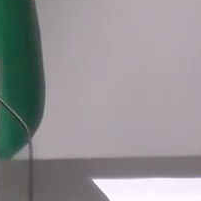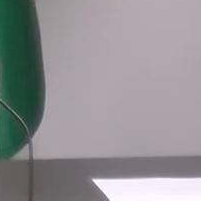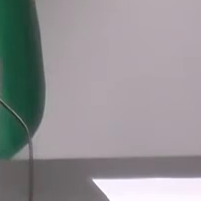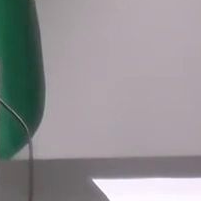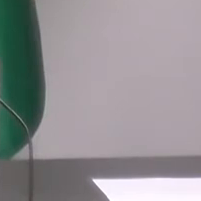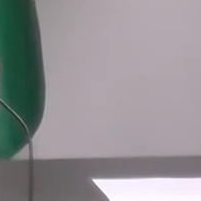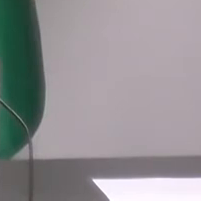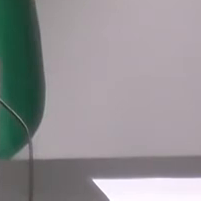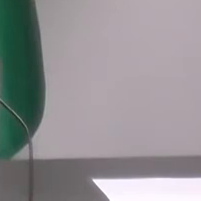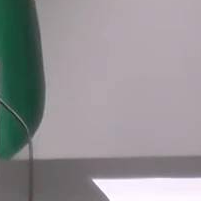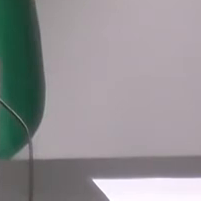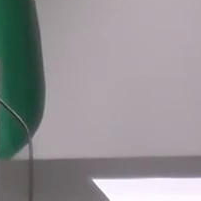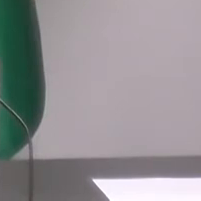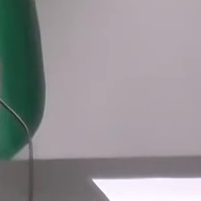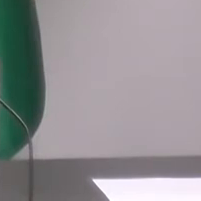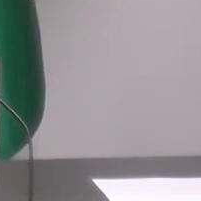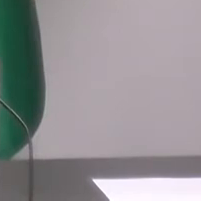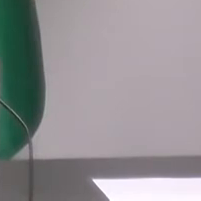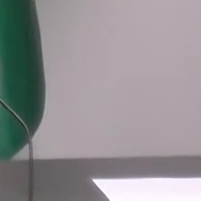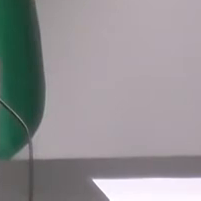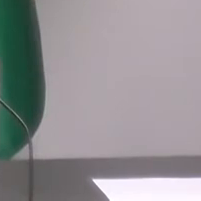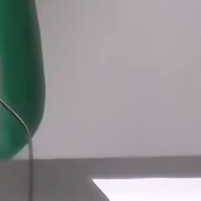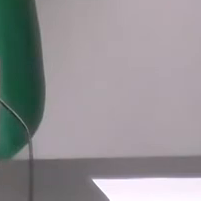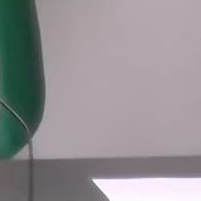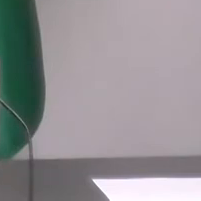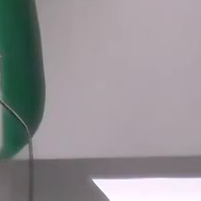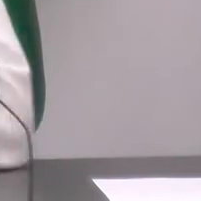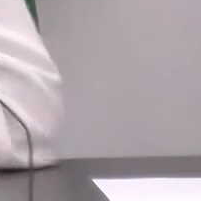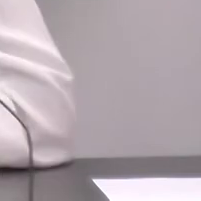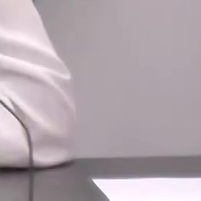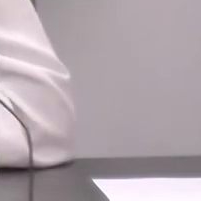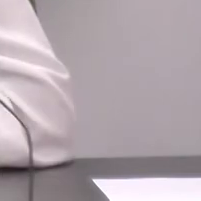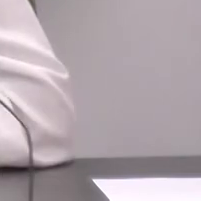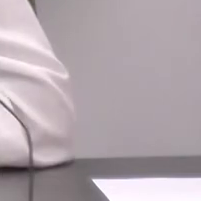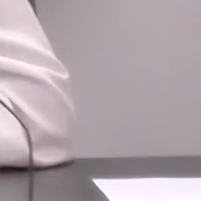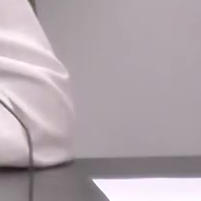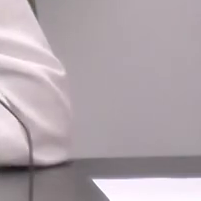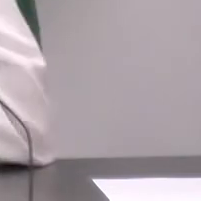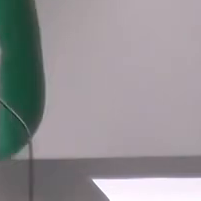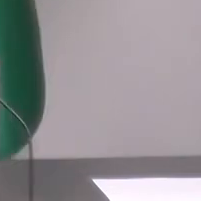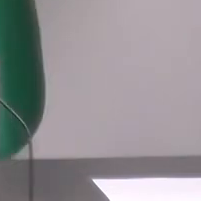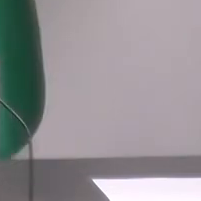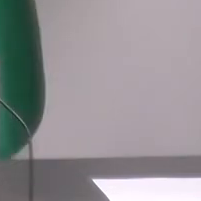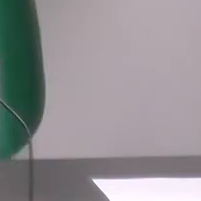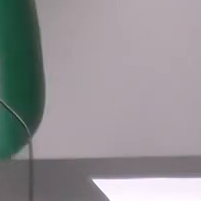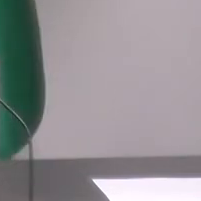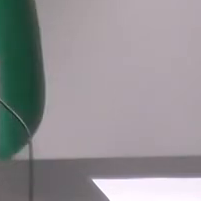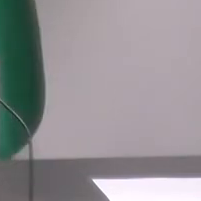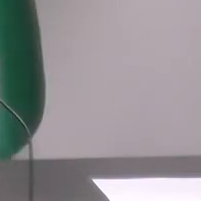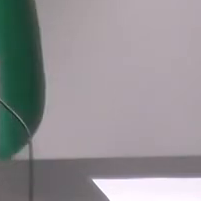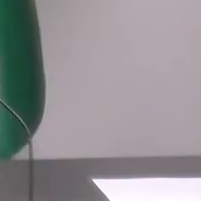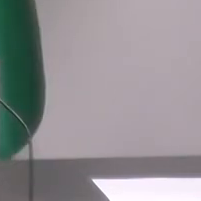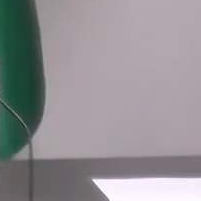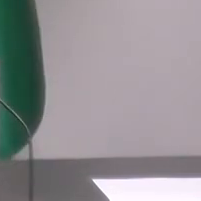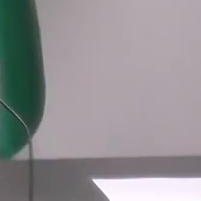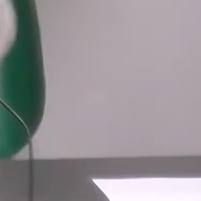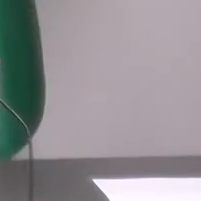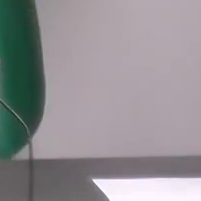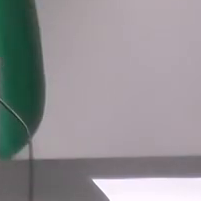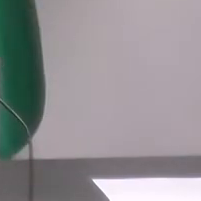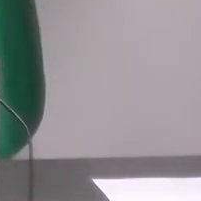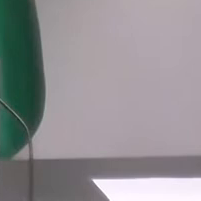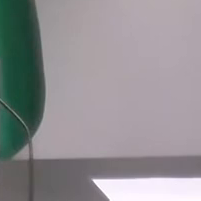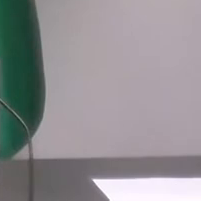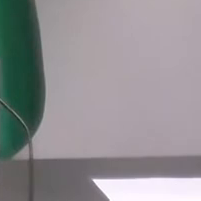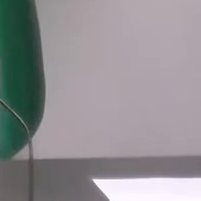tiver algum tempo presos eles todos eles eram usuários porque se não tem antecedente não